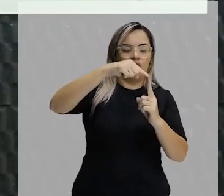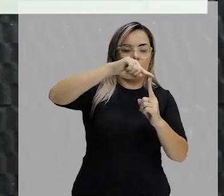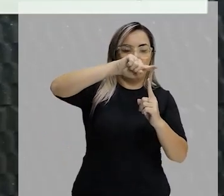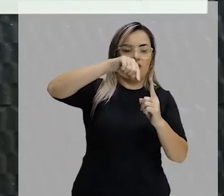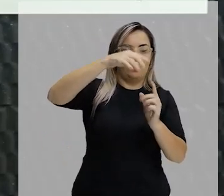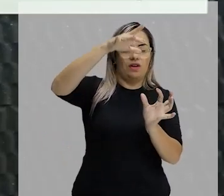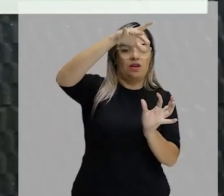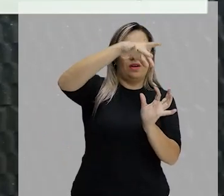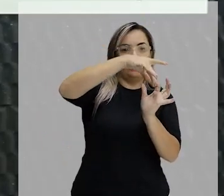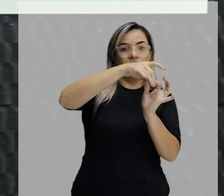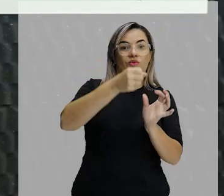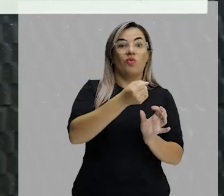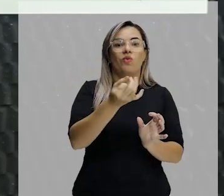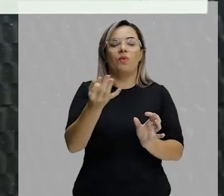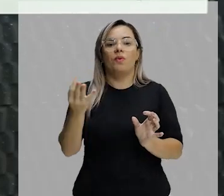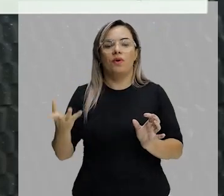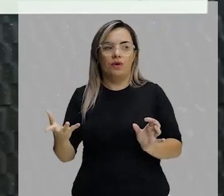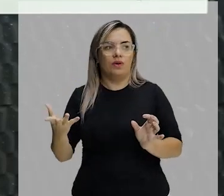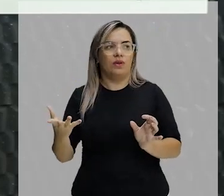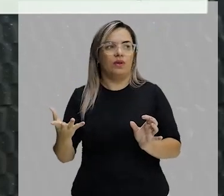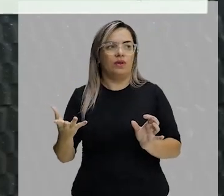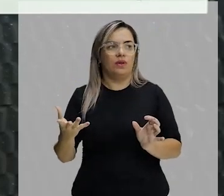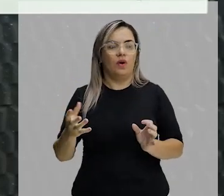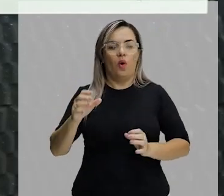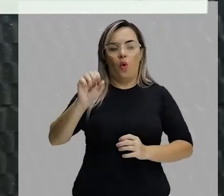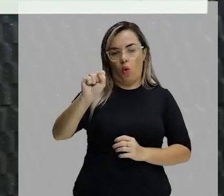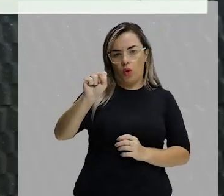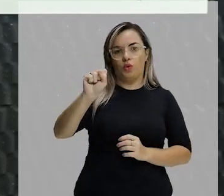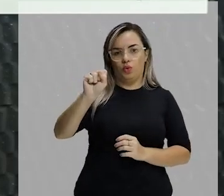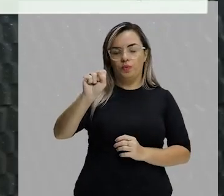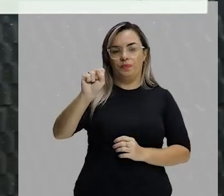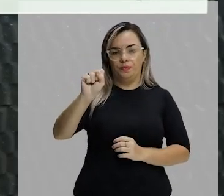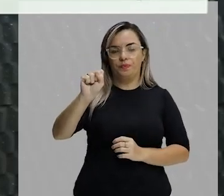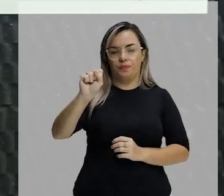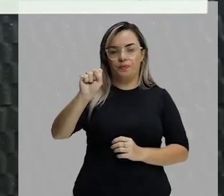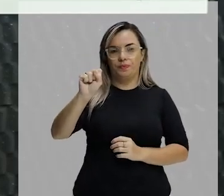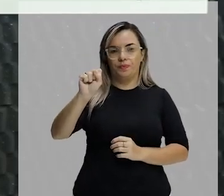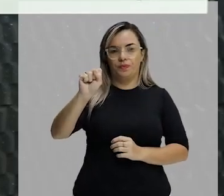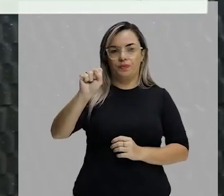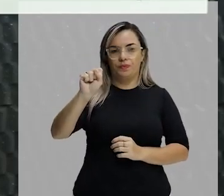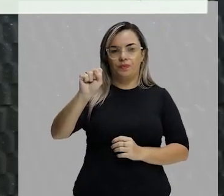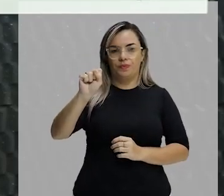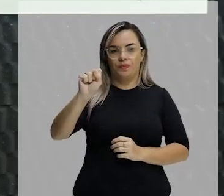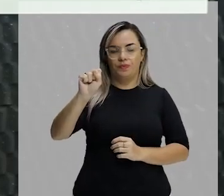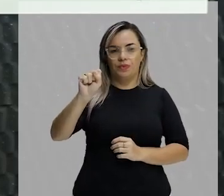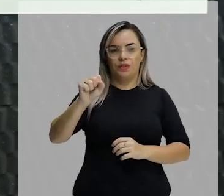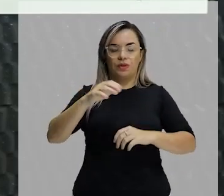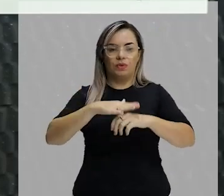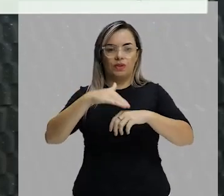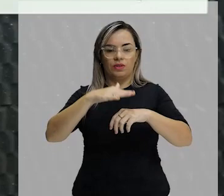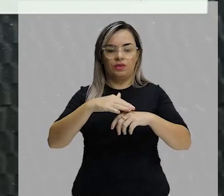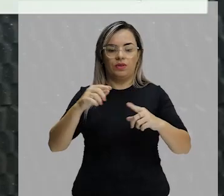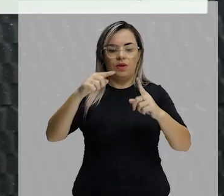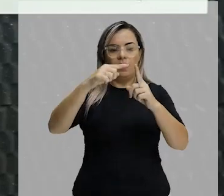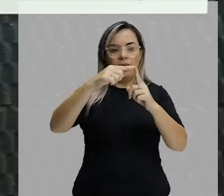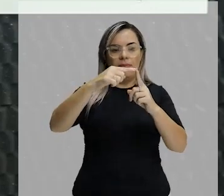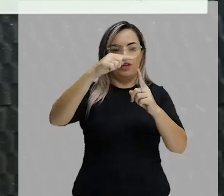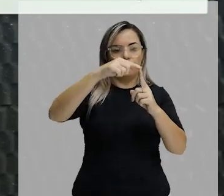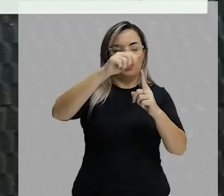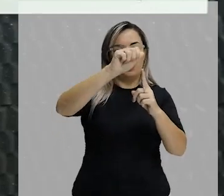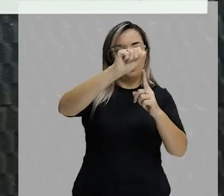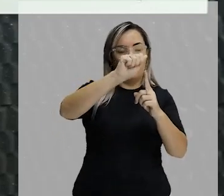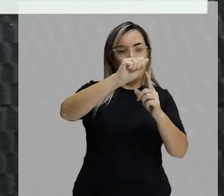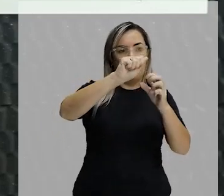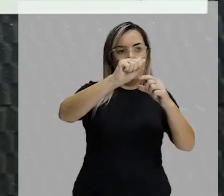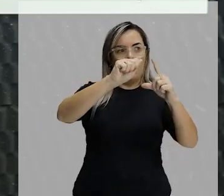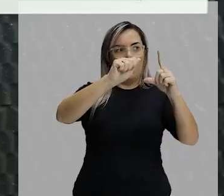o vértice, posso chamar de A, esse aqui de B, de C, de D,